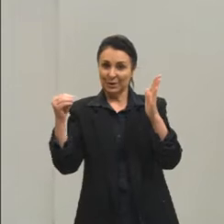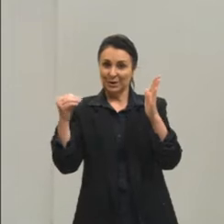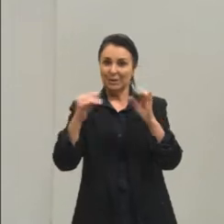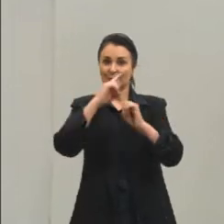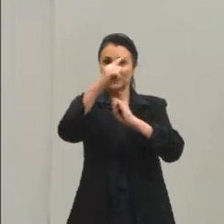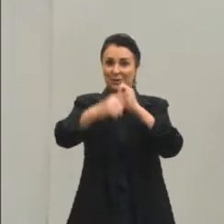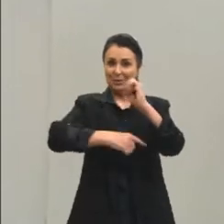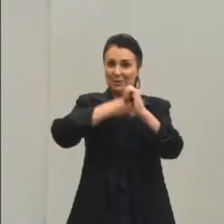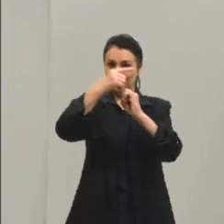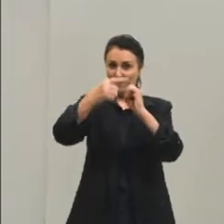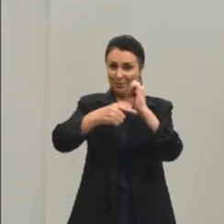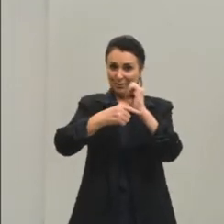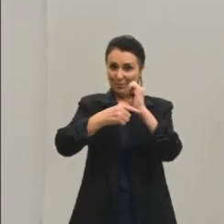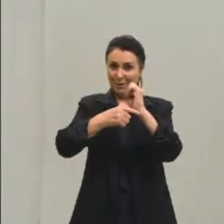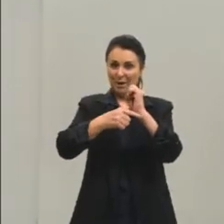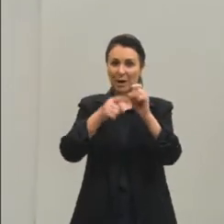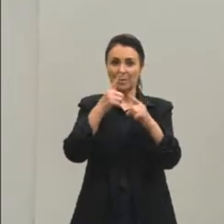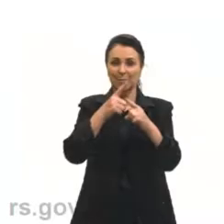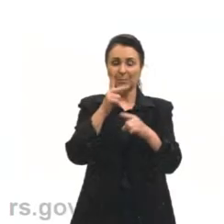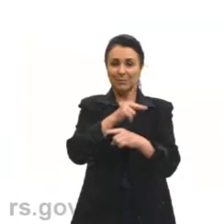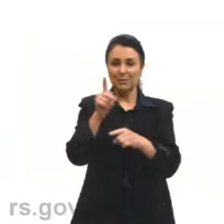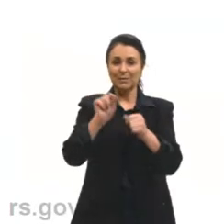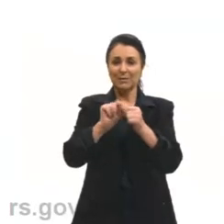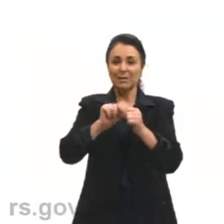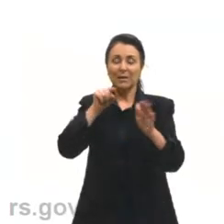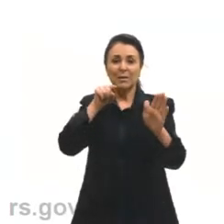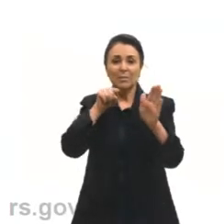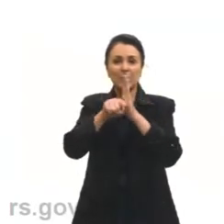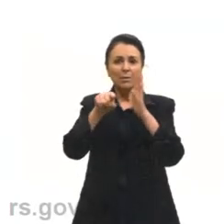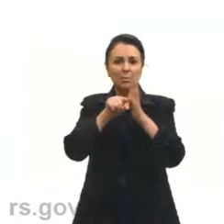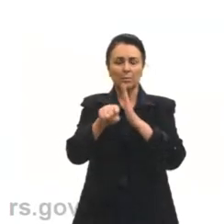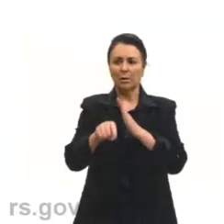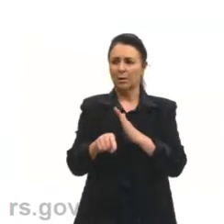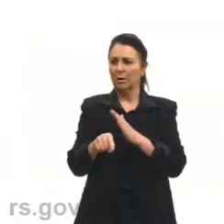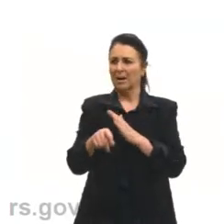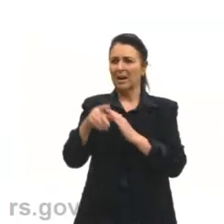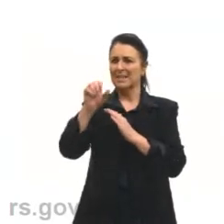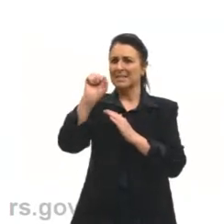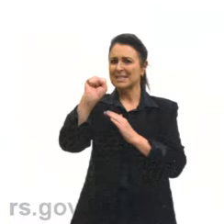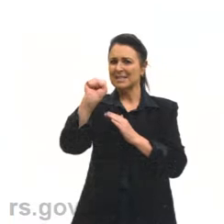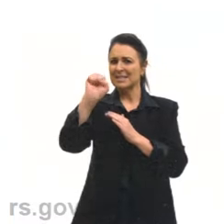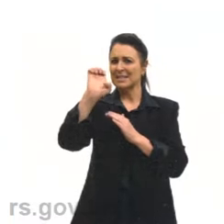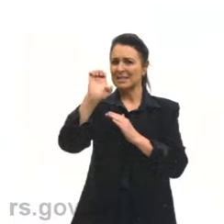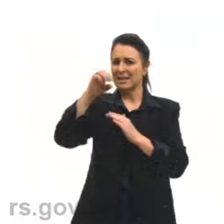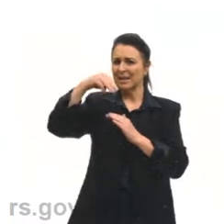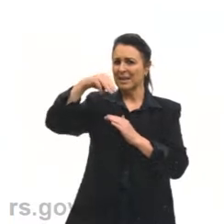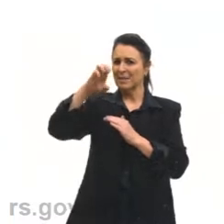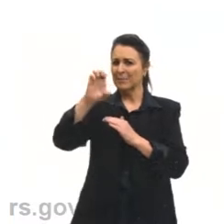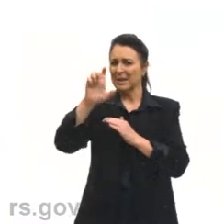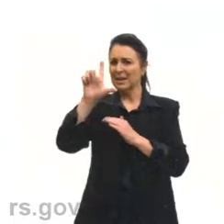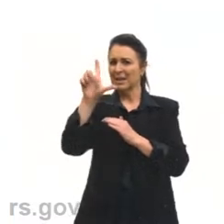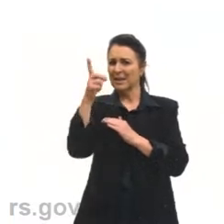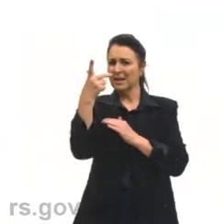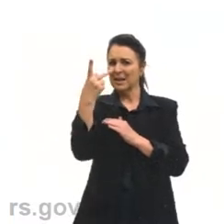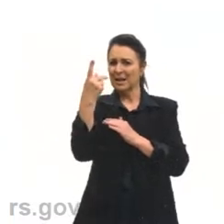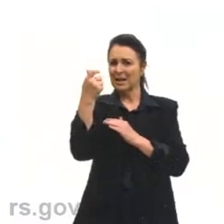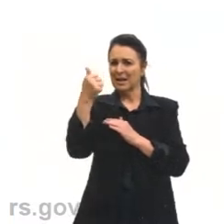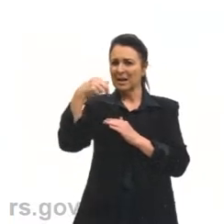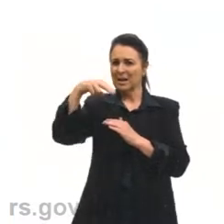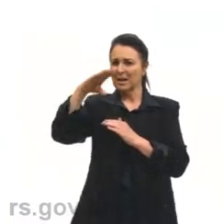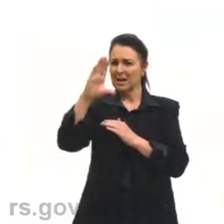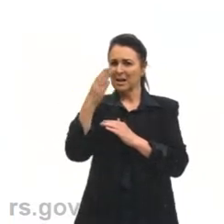fazer uma perguntinha para vocês sabe quando a gente fala de semelhança o que que remete para vocês não é o que que seria semelhança